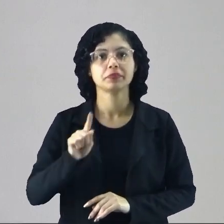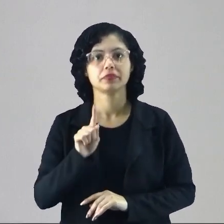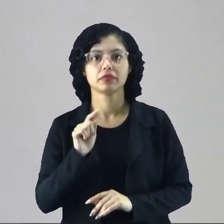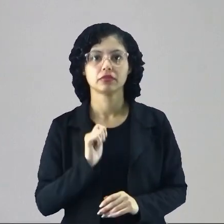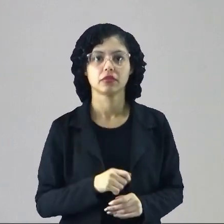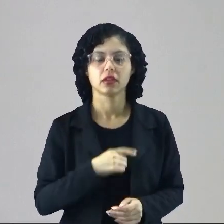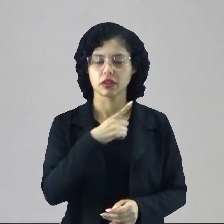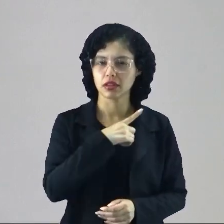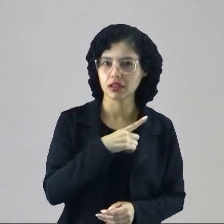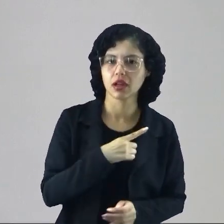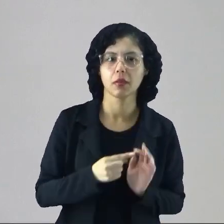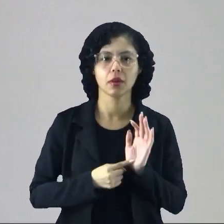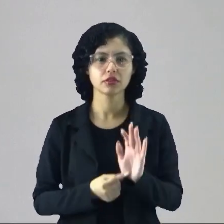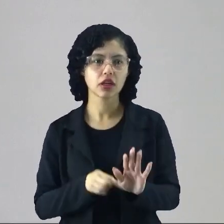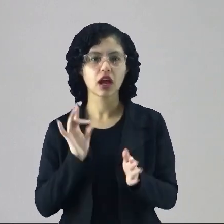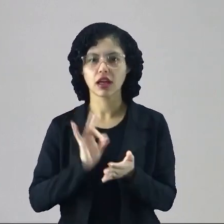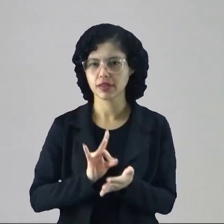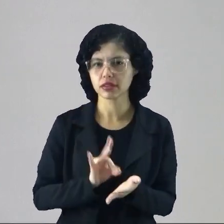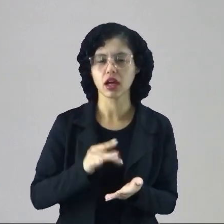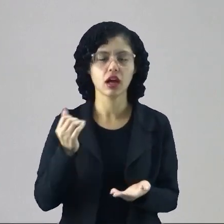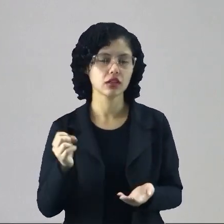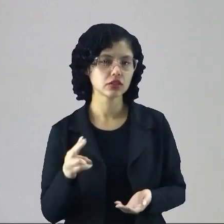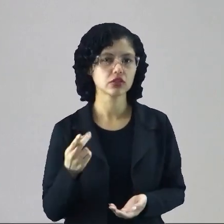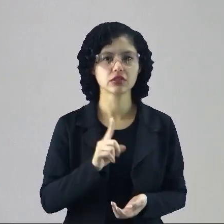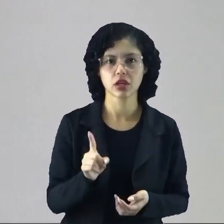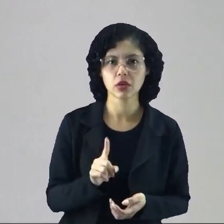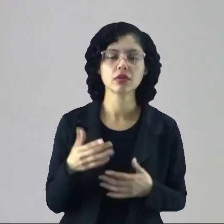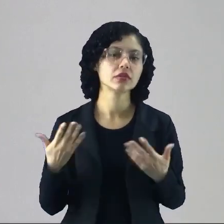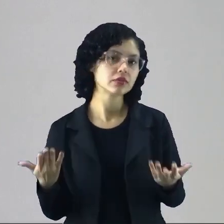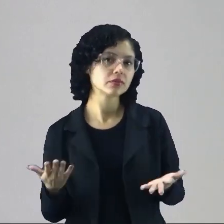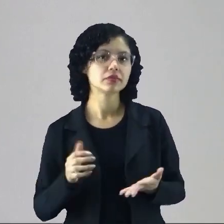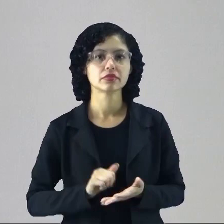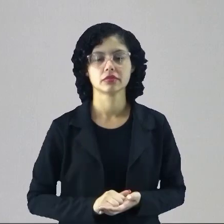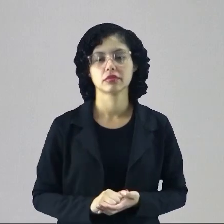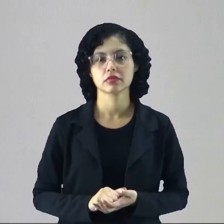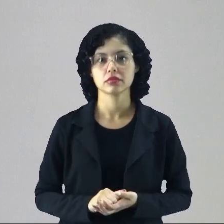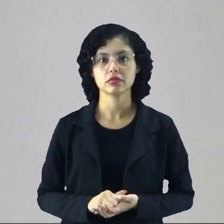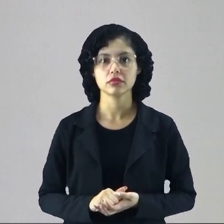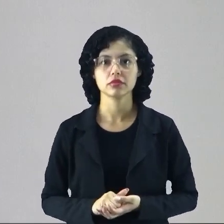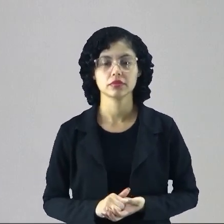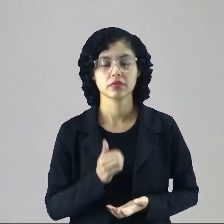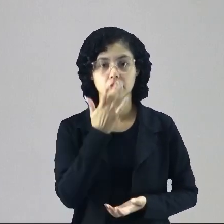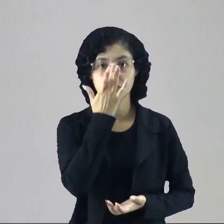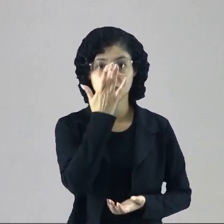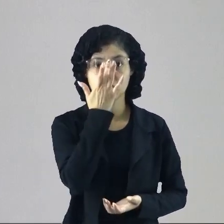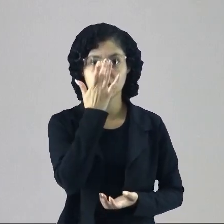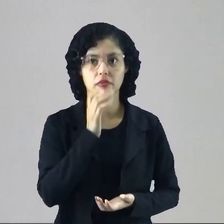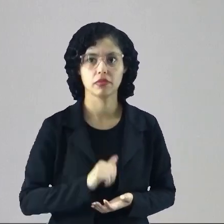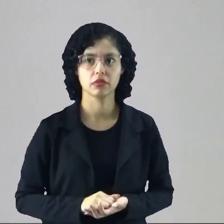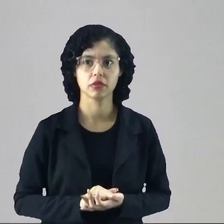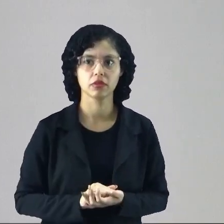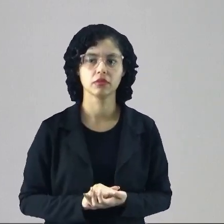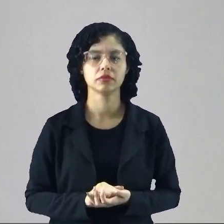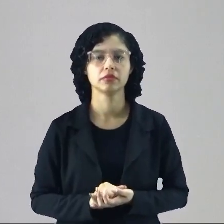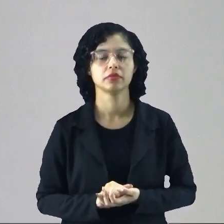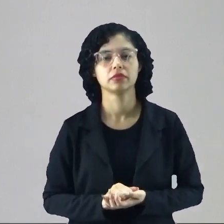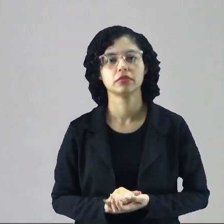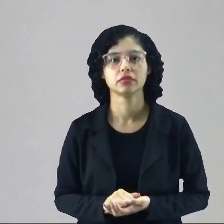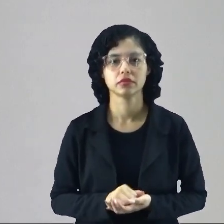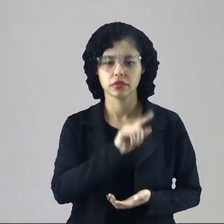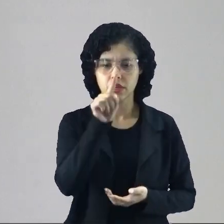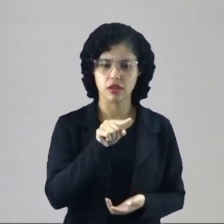necessariamente ter que convencer de que aquilo realmente é É verdade ou que não é verdade sem essa